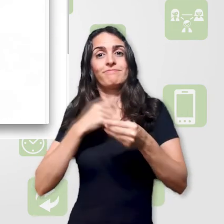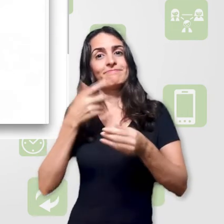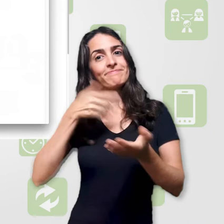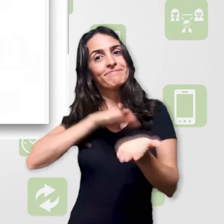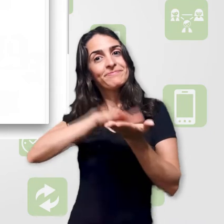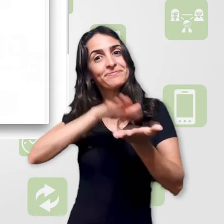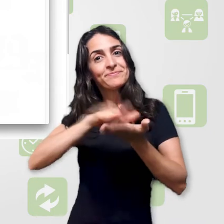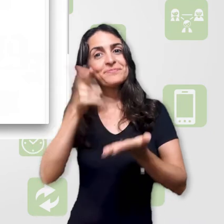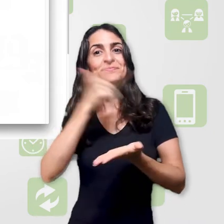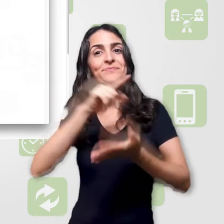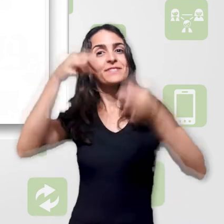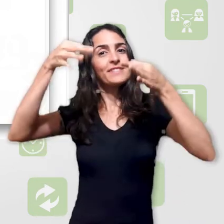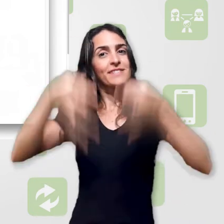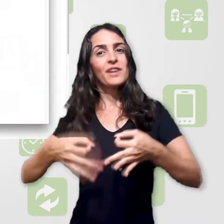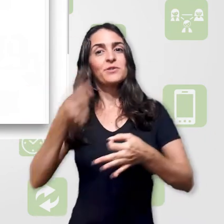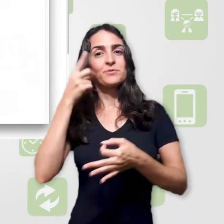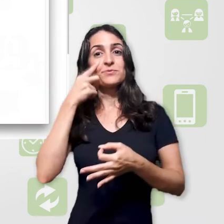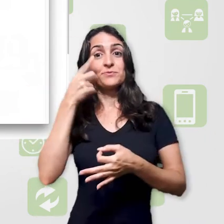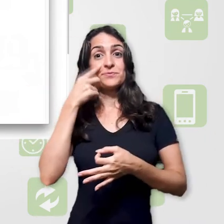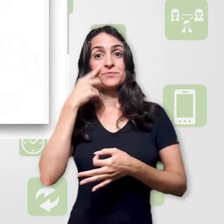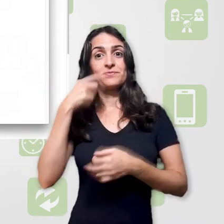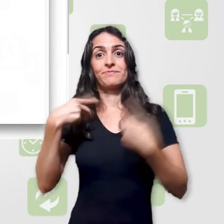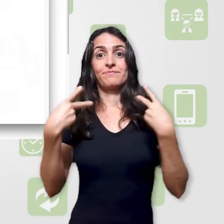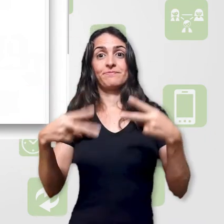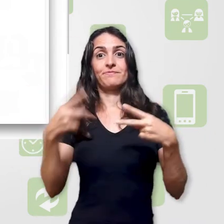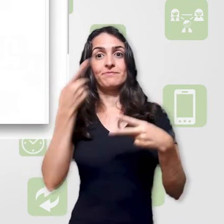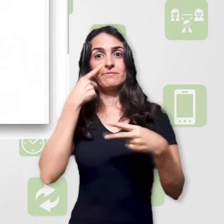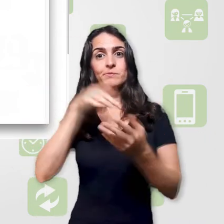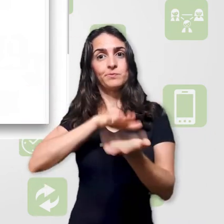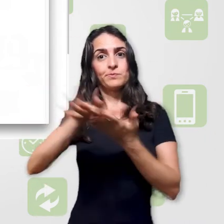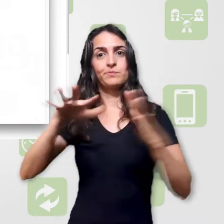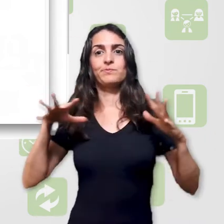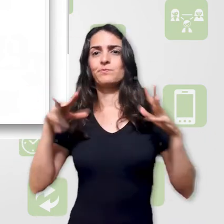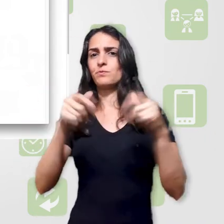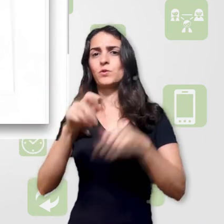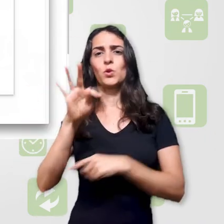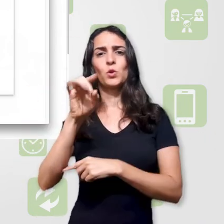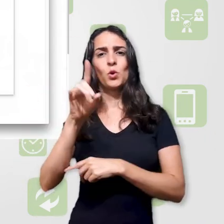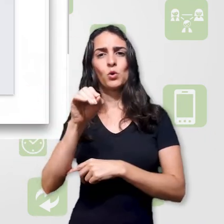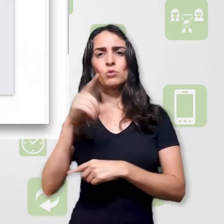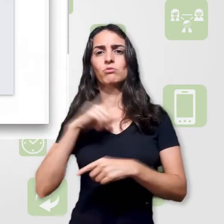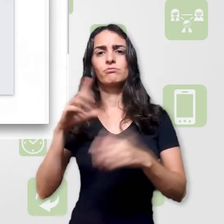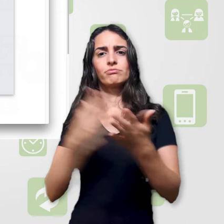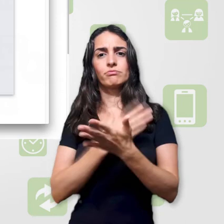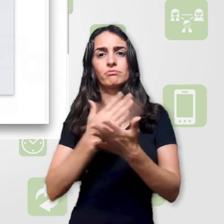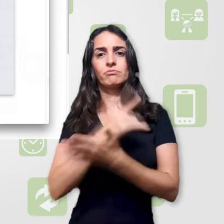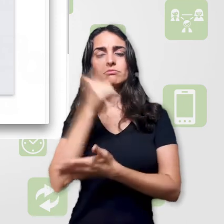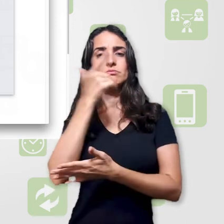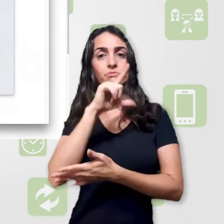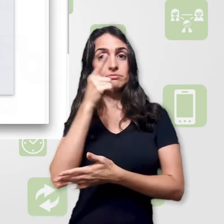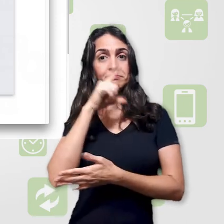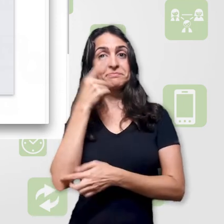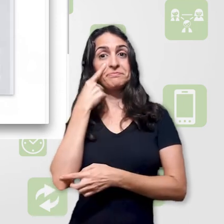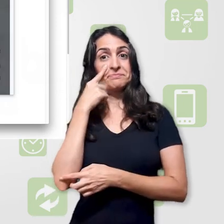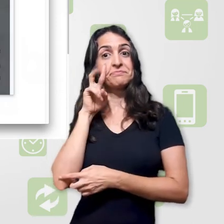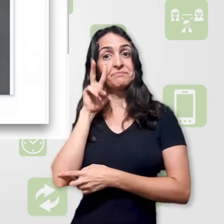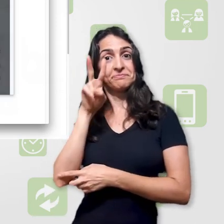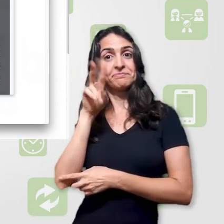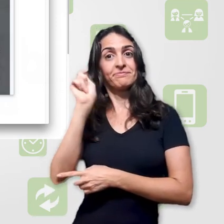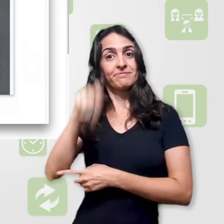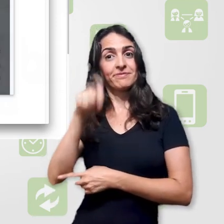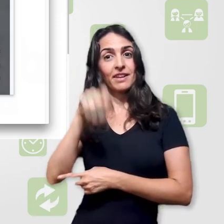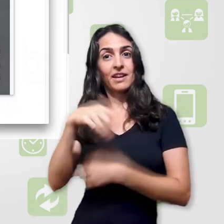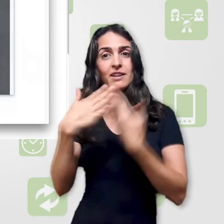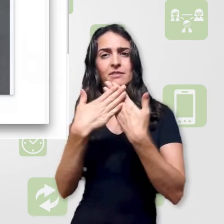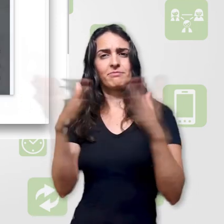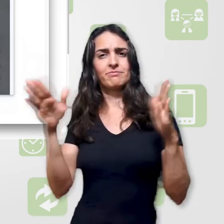aqui mas na hora que você manda imprimir mesmo Note que aqui em cima tem um link agir primeiro livro todo você